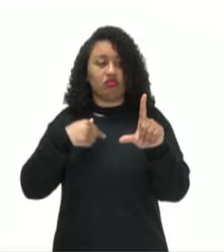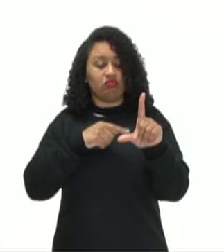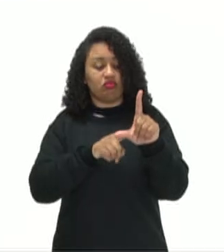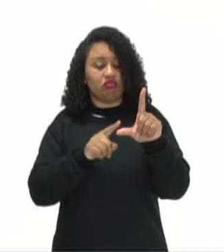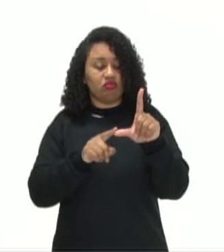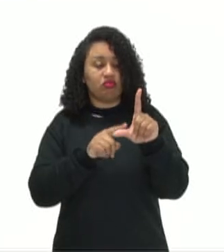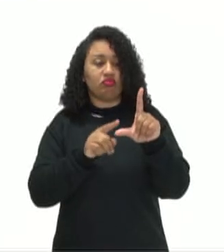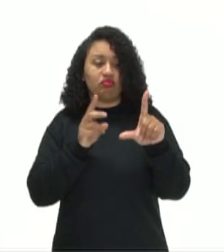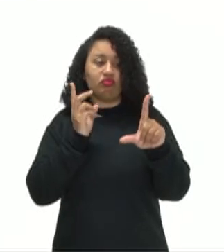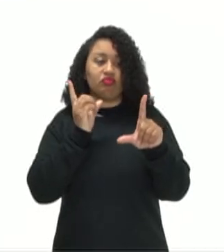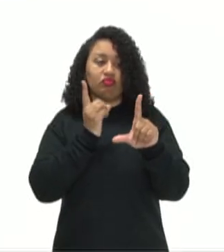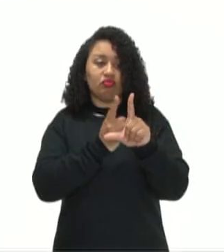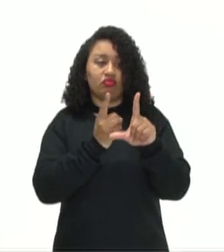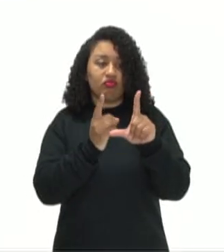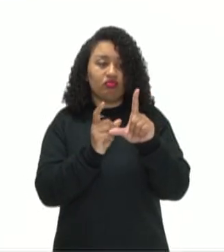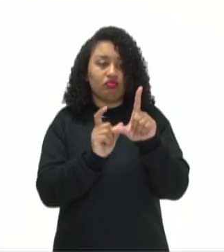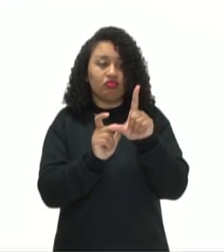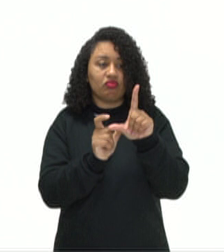encontrou ali no início.